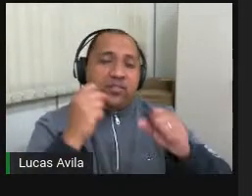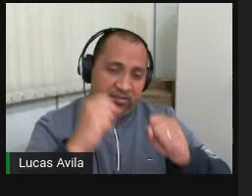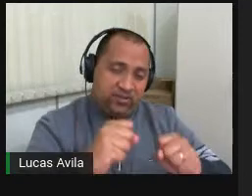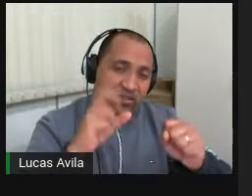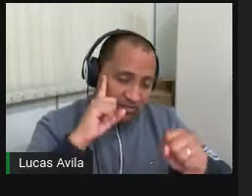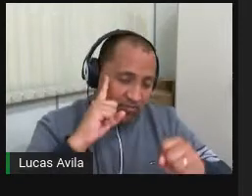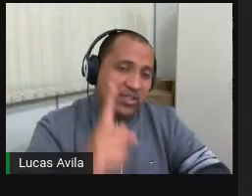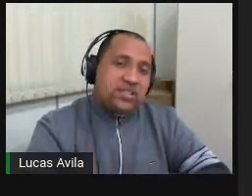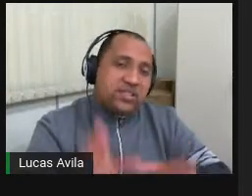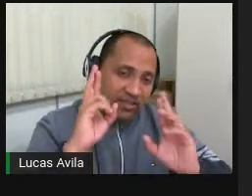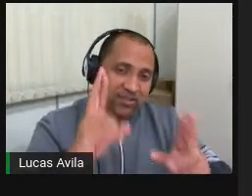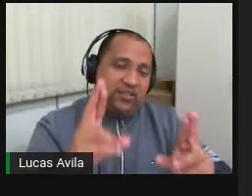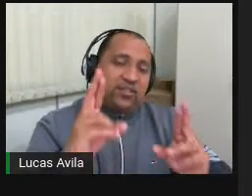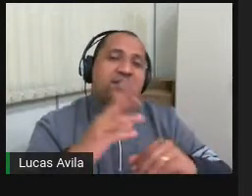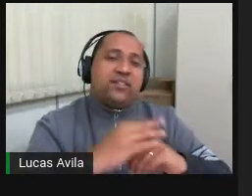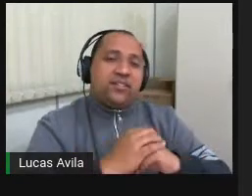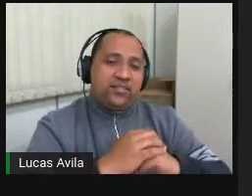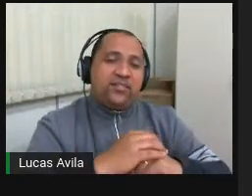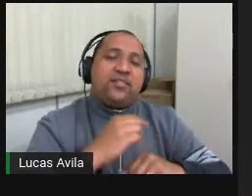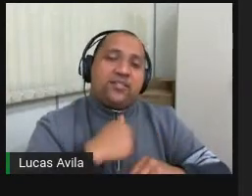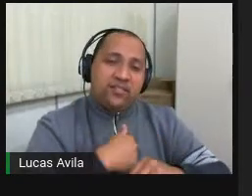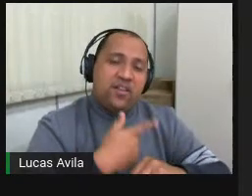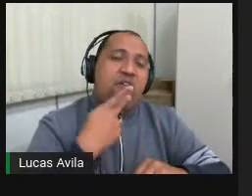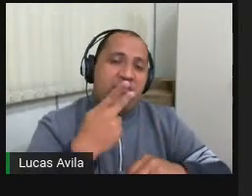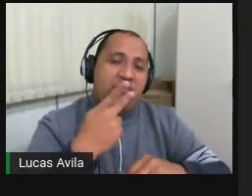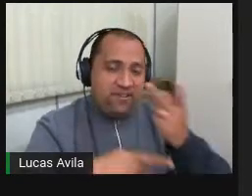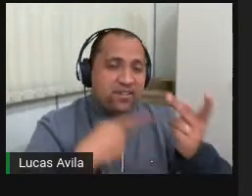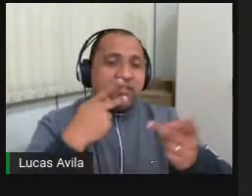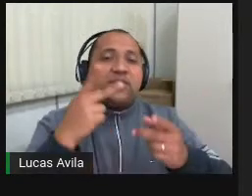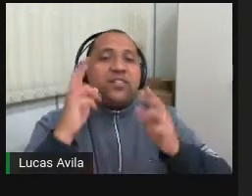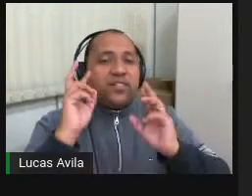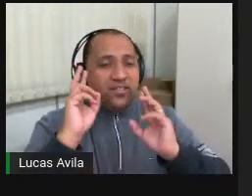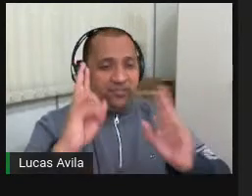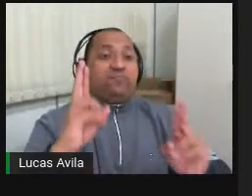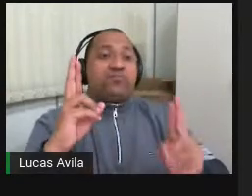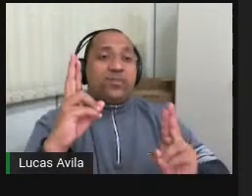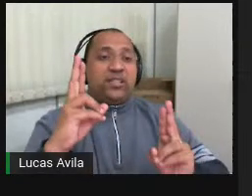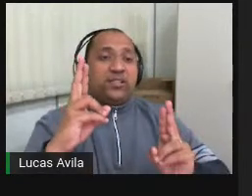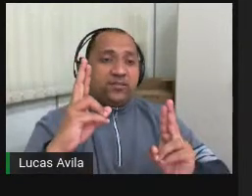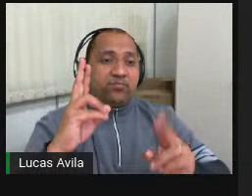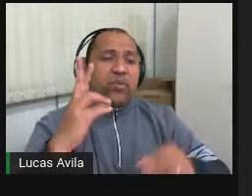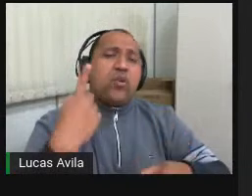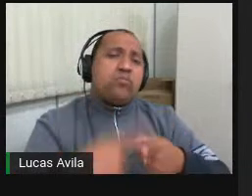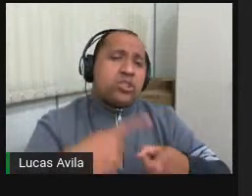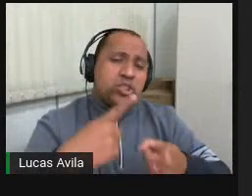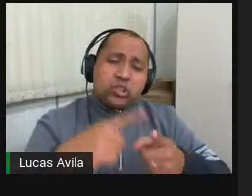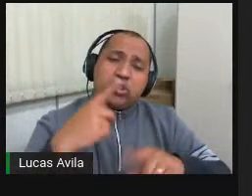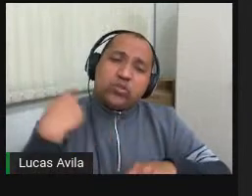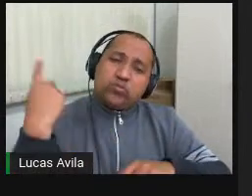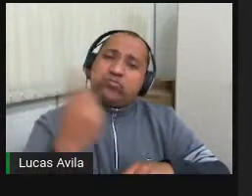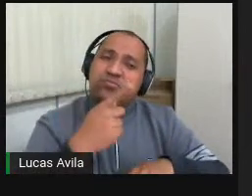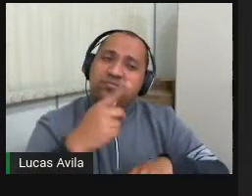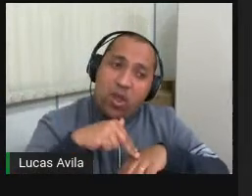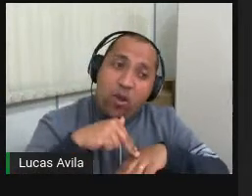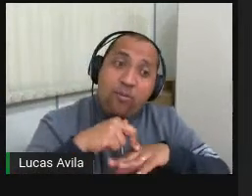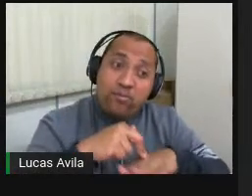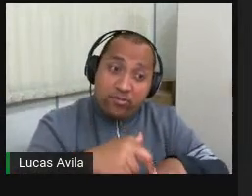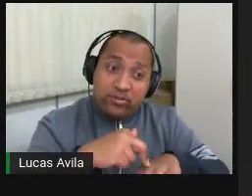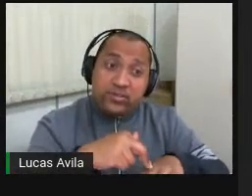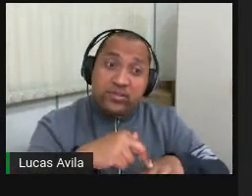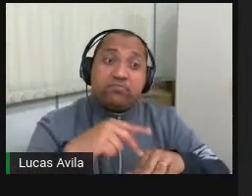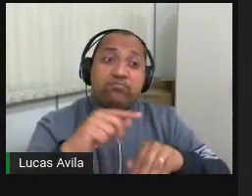esperança. E eu estou falando de esperança, porque quando nós podemos protagonizar e escolher, é